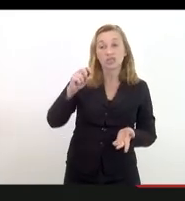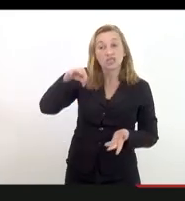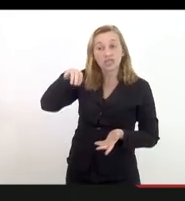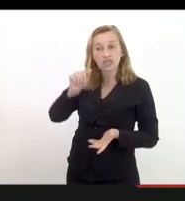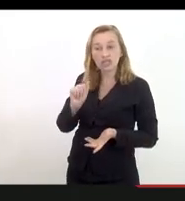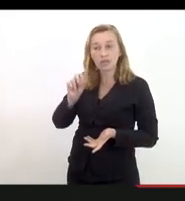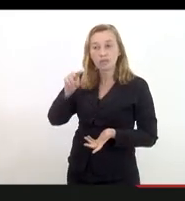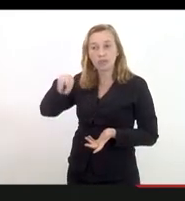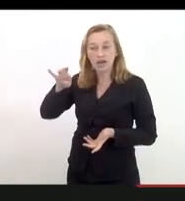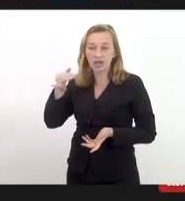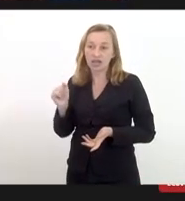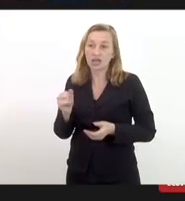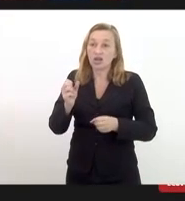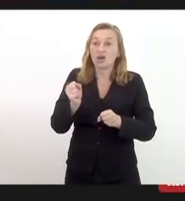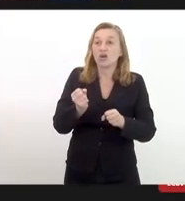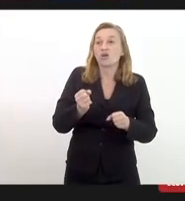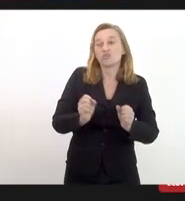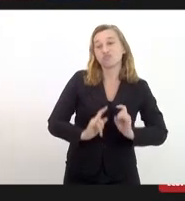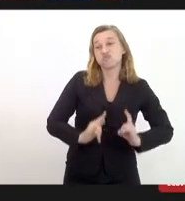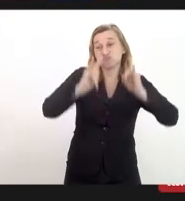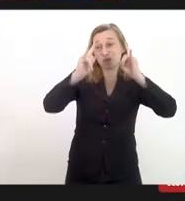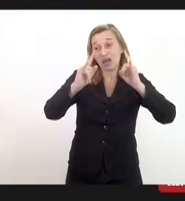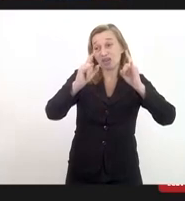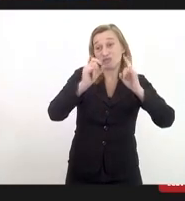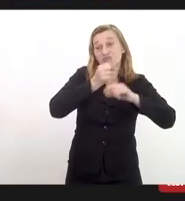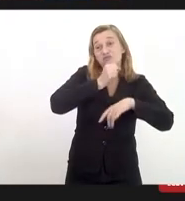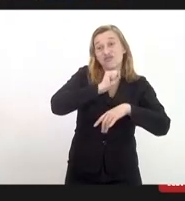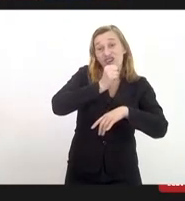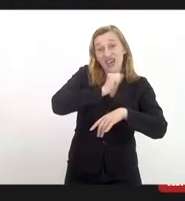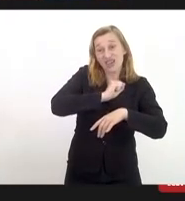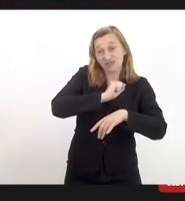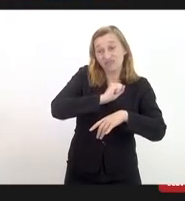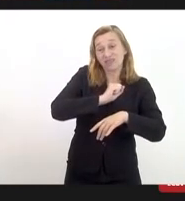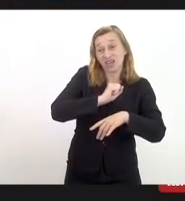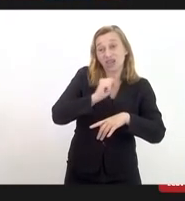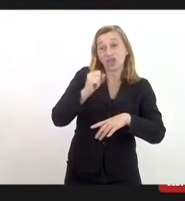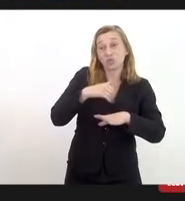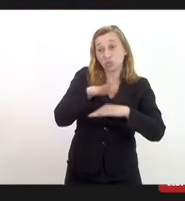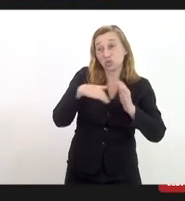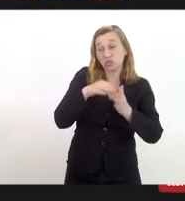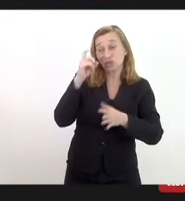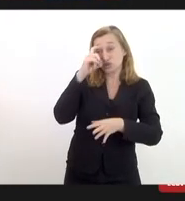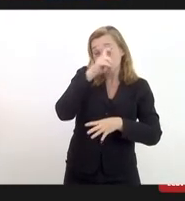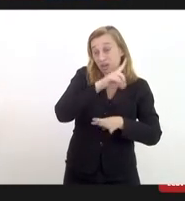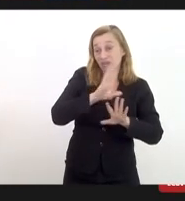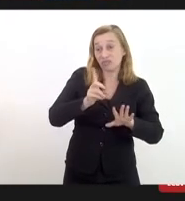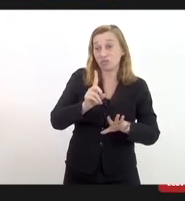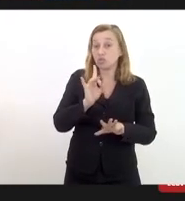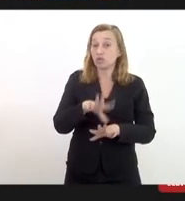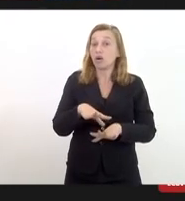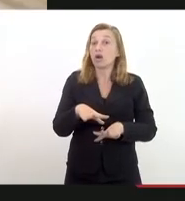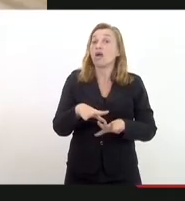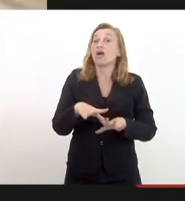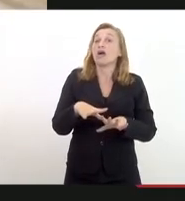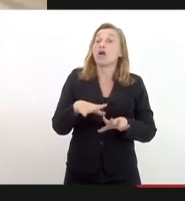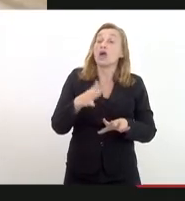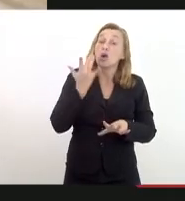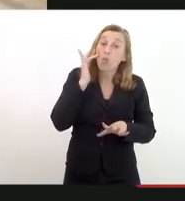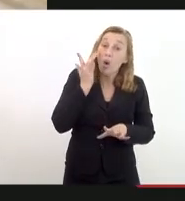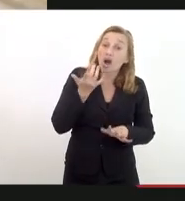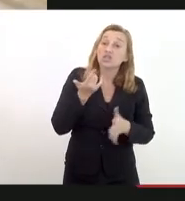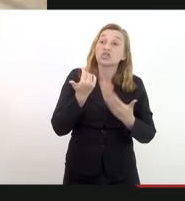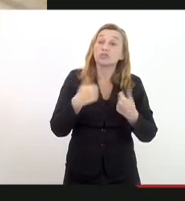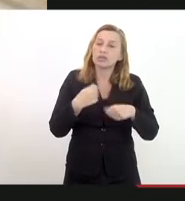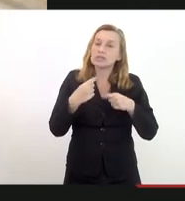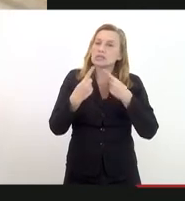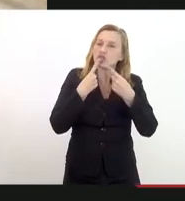um prédio antigo e um prédio vertical, com todas as suas dificuldades. Então, não é isso só. Eu acho que a gente tem que fazer